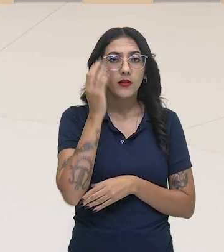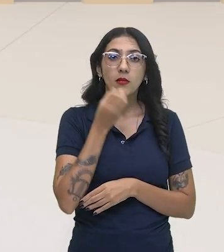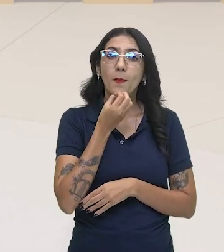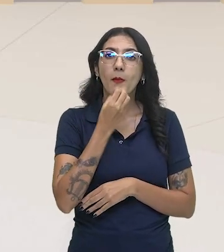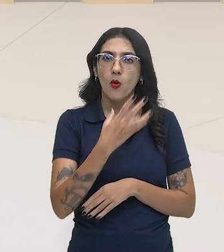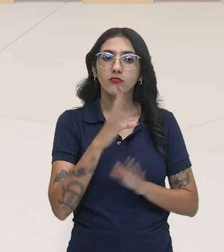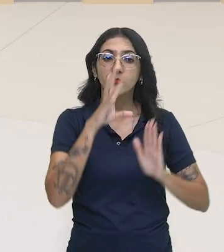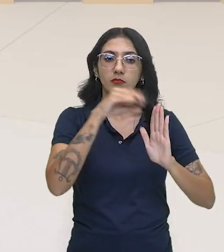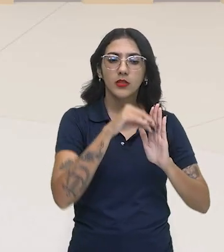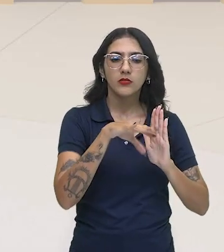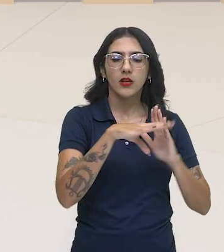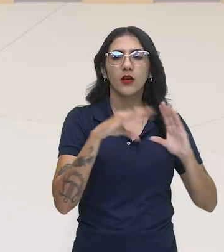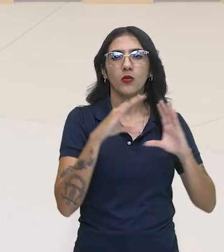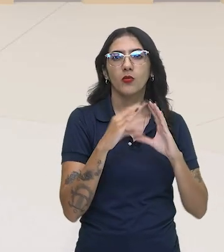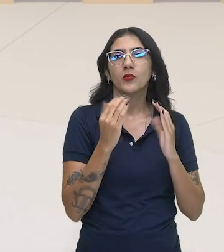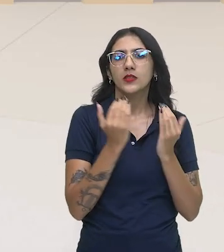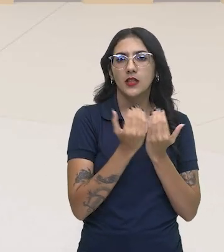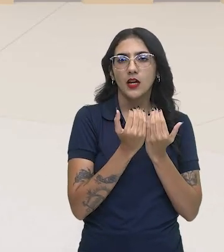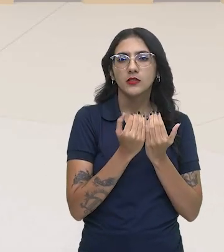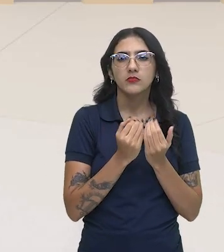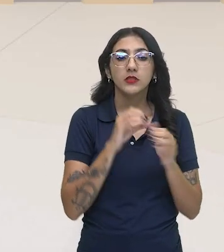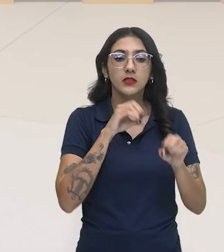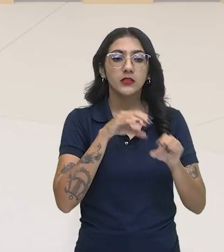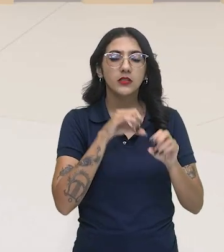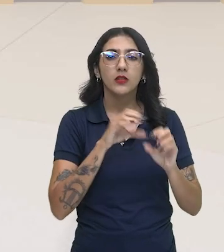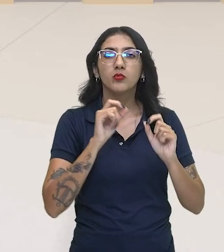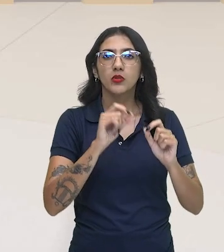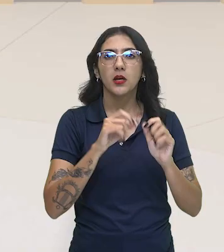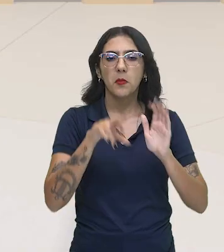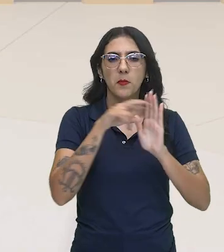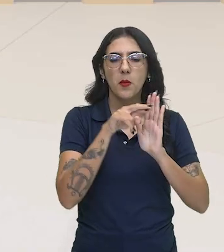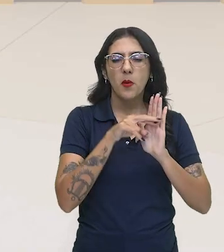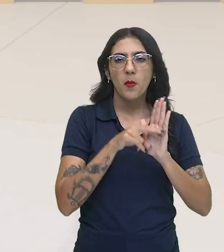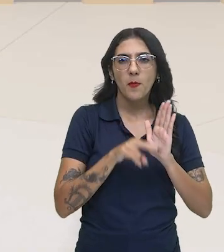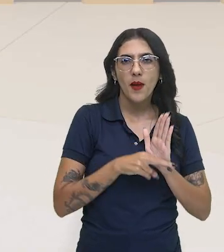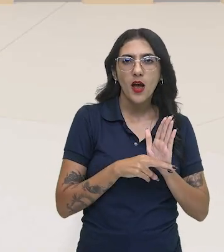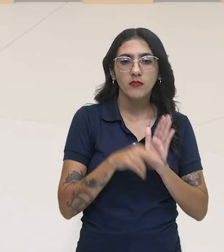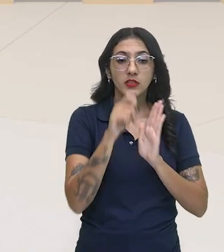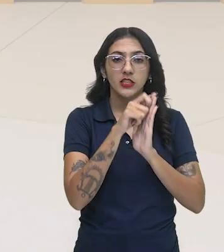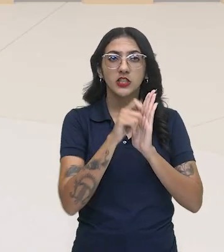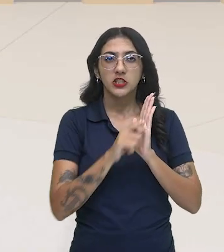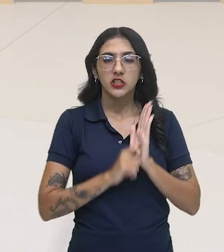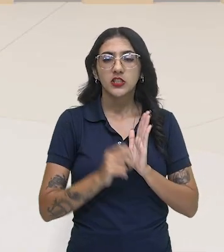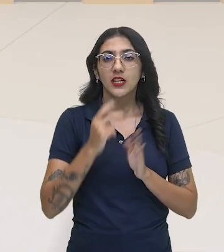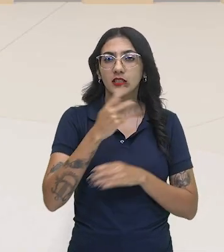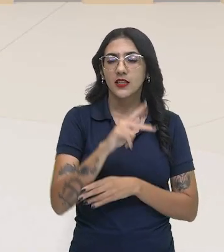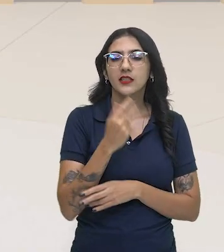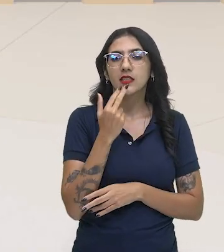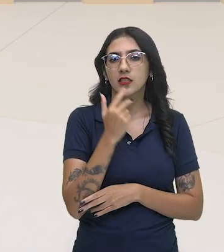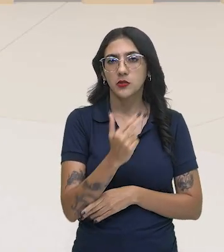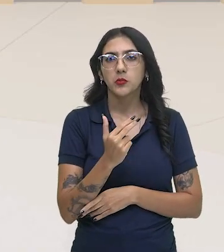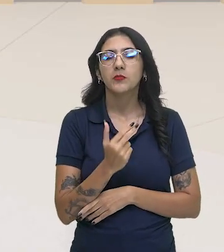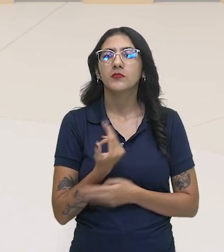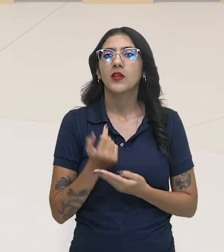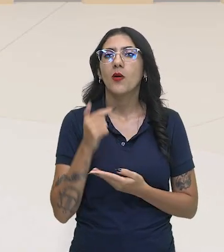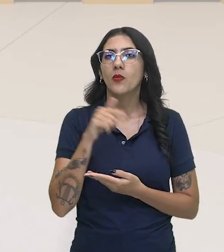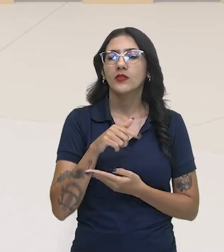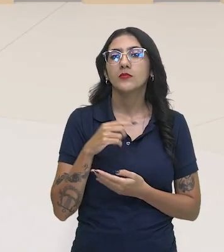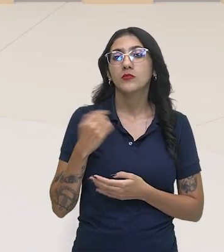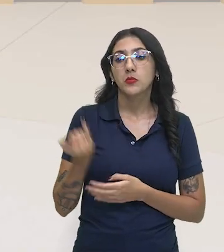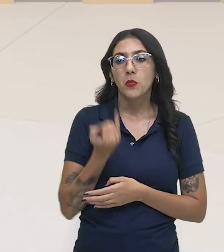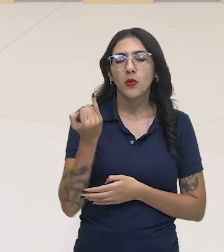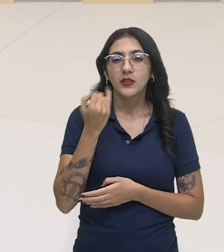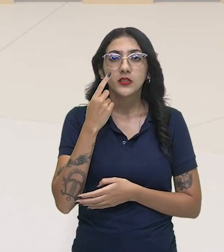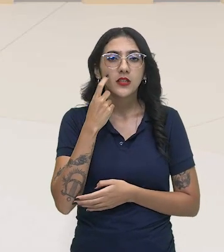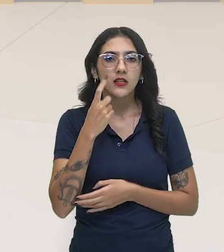nas escolas, começando pela normatização da escrita, que isso acaba sendo fundamental para manter viva,